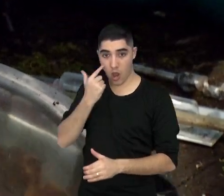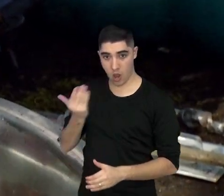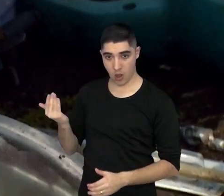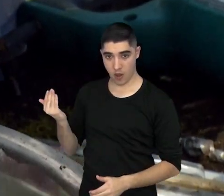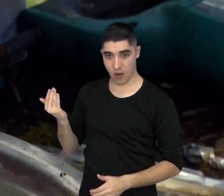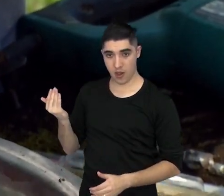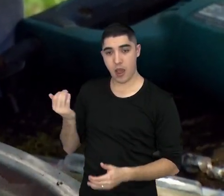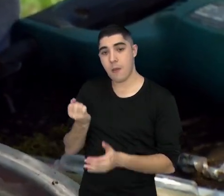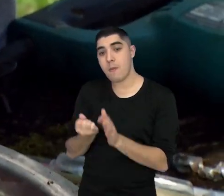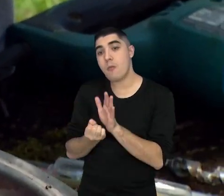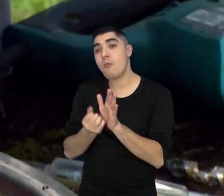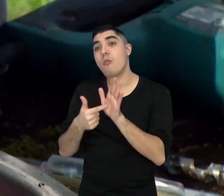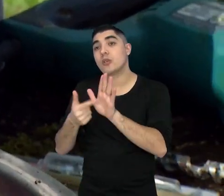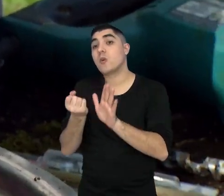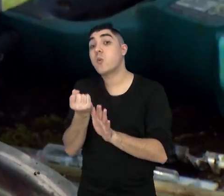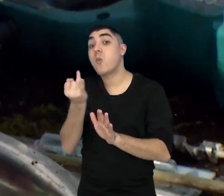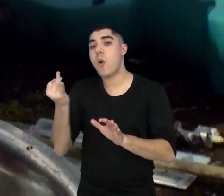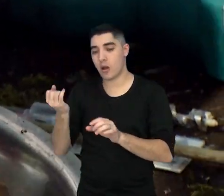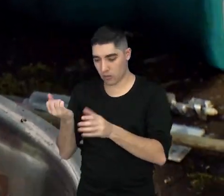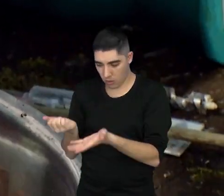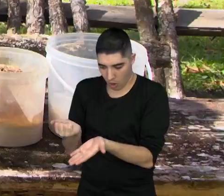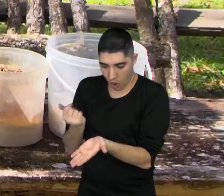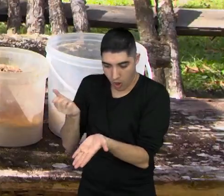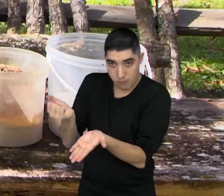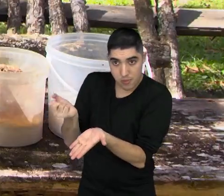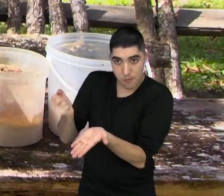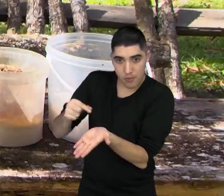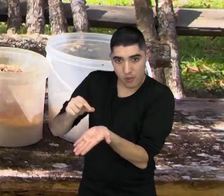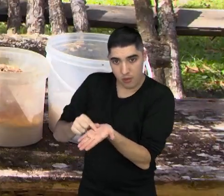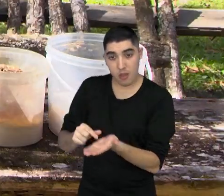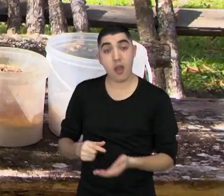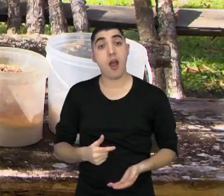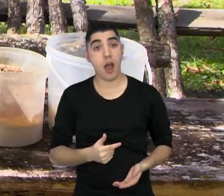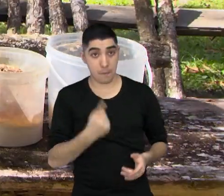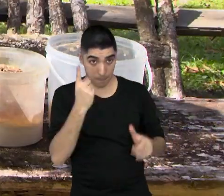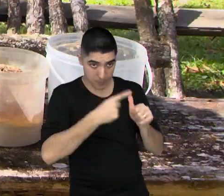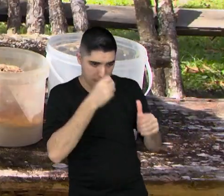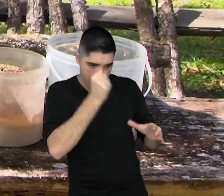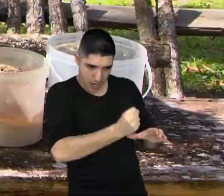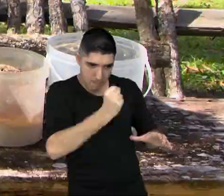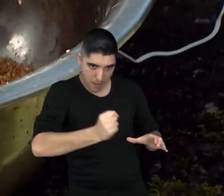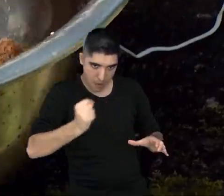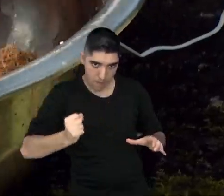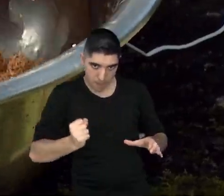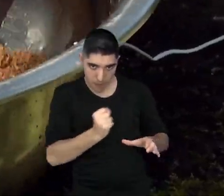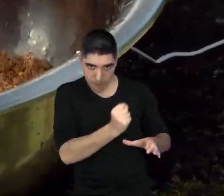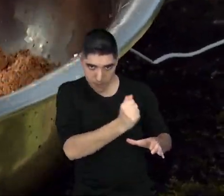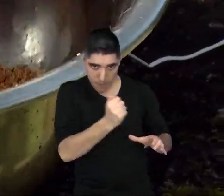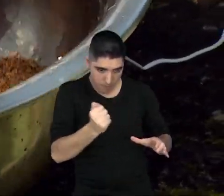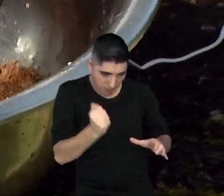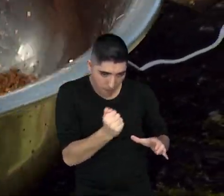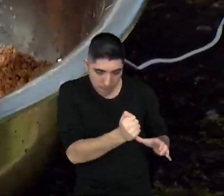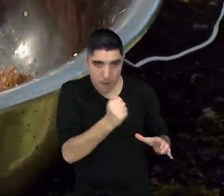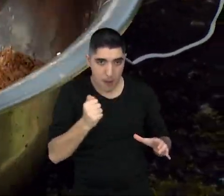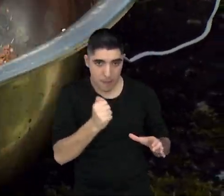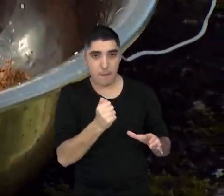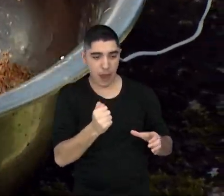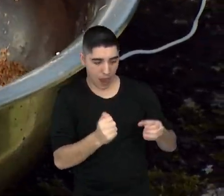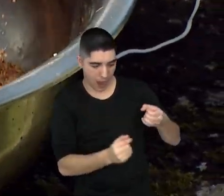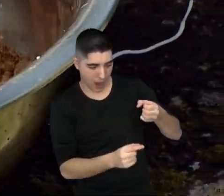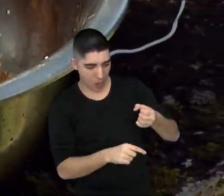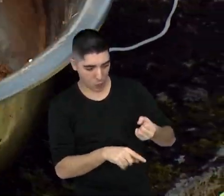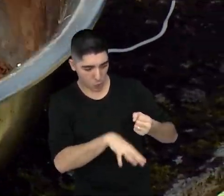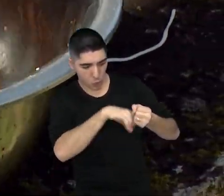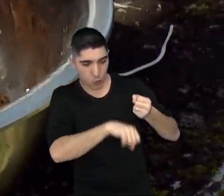vai dosar A quantidade de semente. Primeiro eu vou bater aqui. Você pode bater. E ele já vai entrando aqui